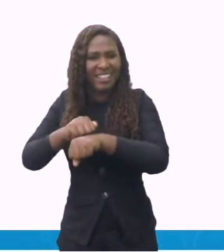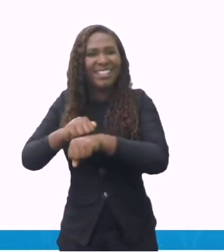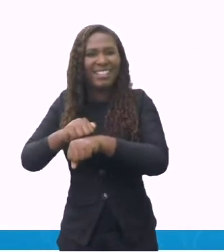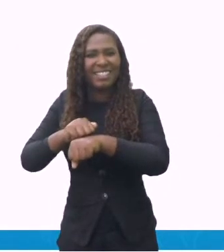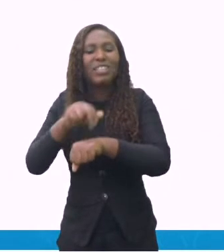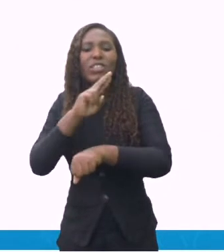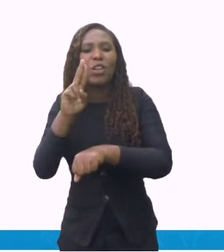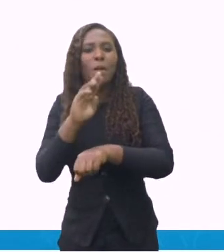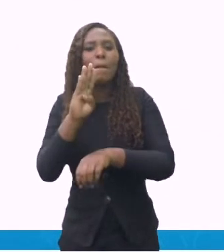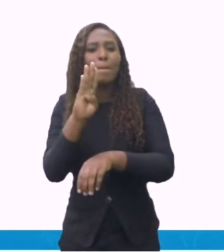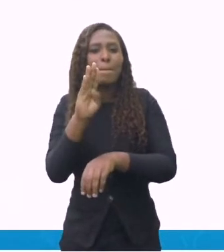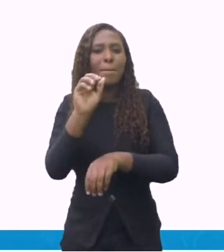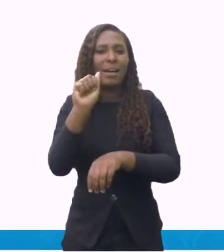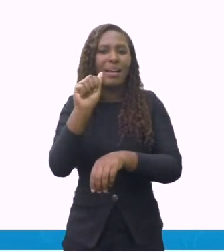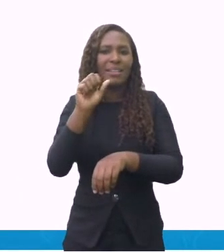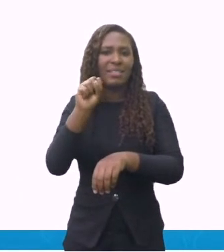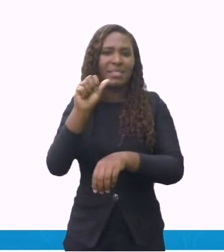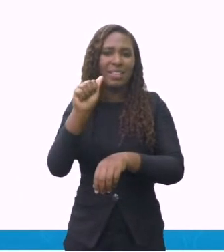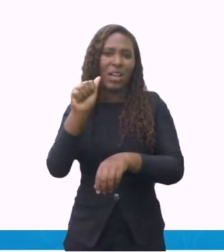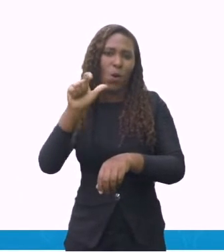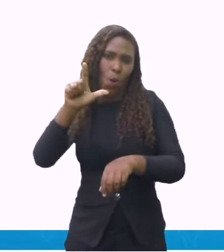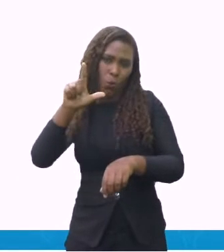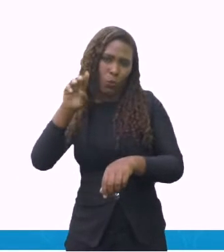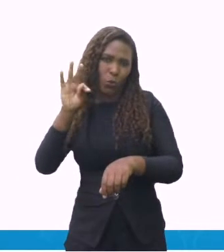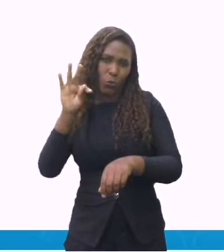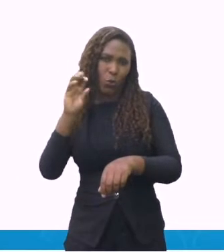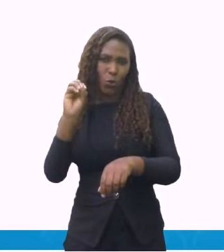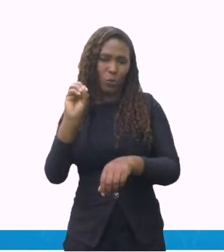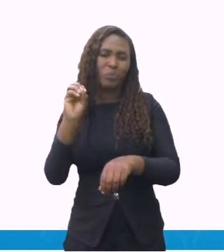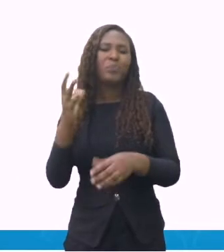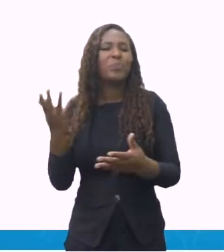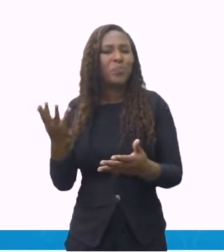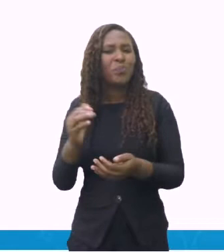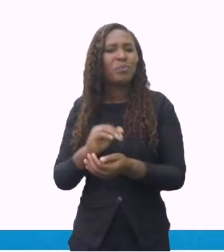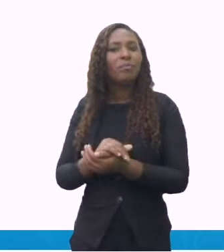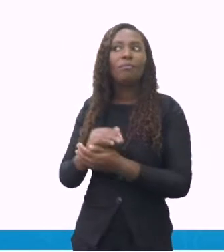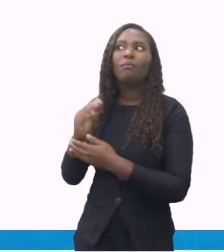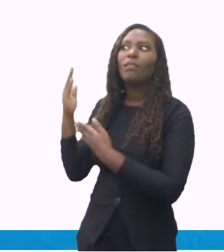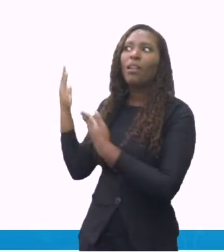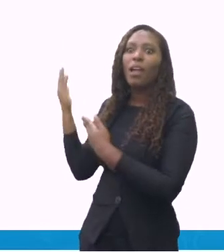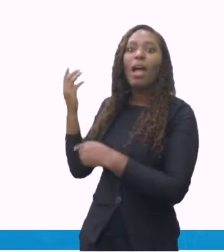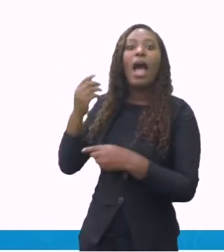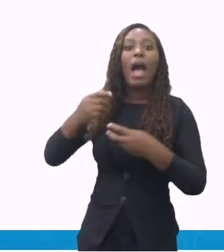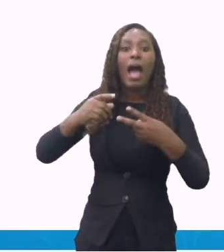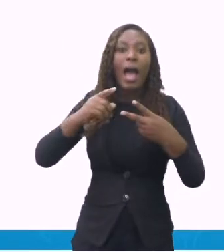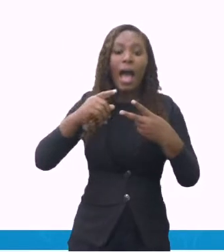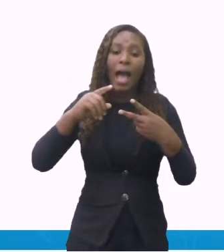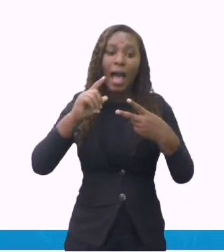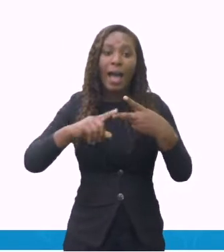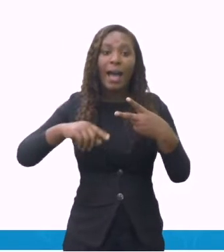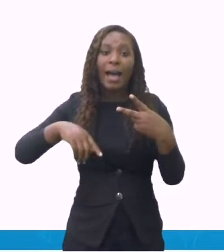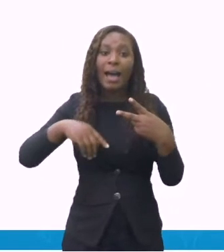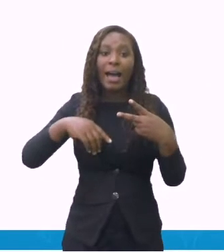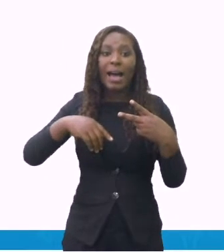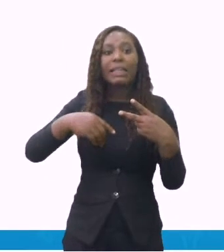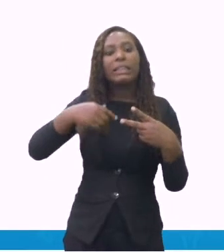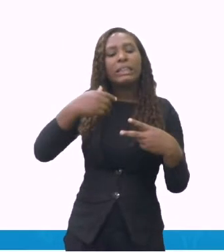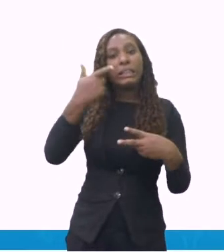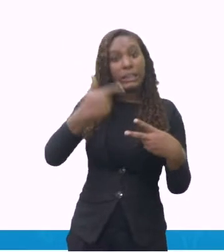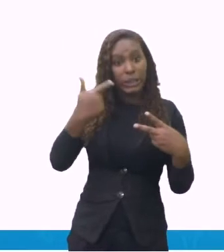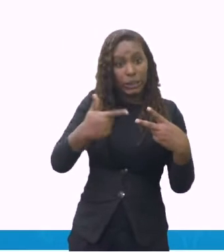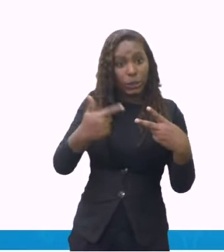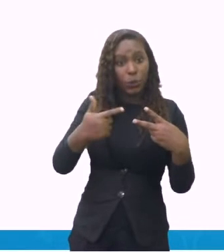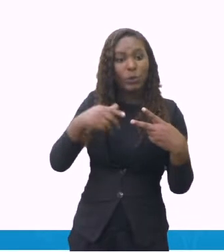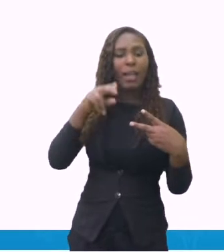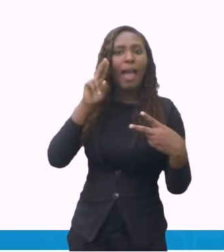basalto. Aqui é a pedra pómez. A pedra pómez também é um exemplo